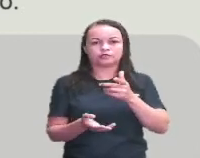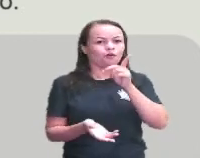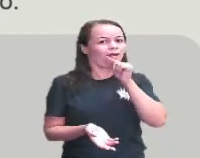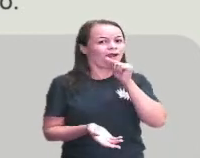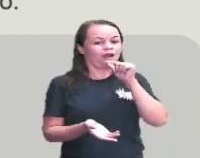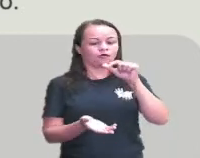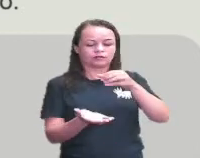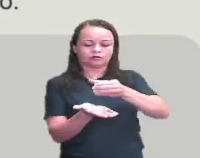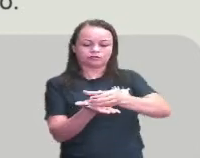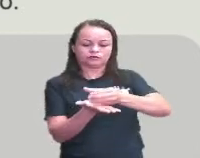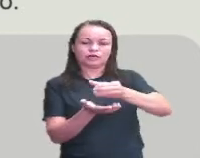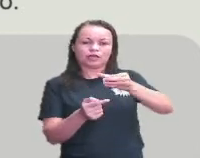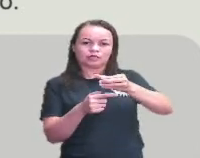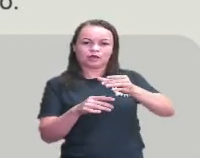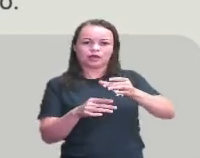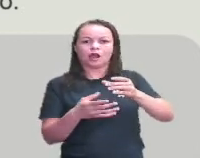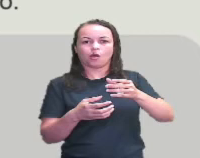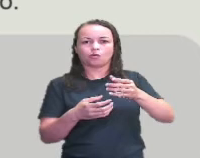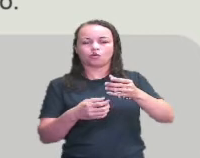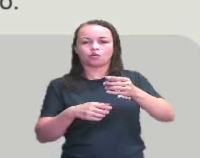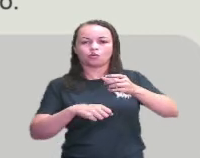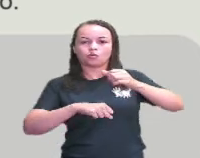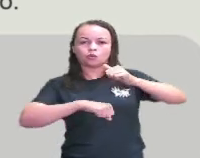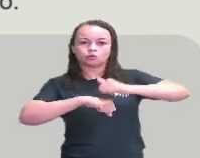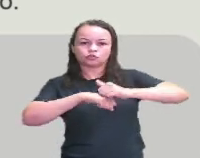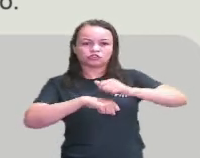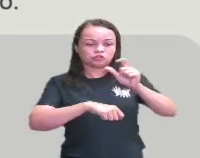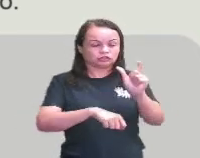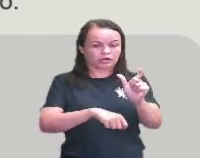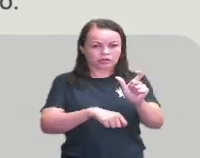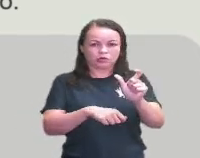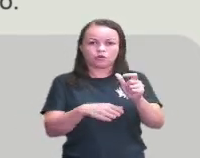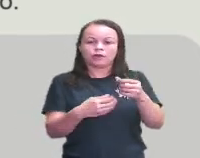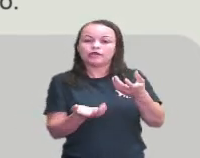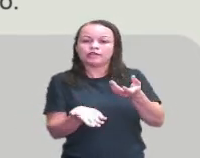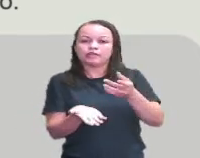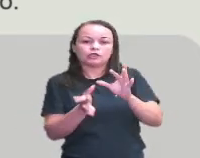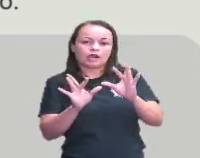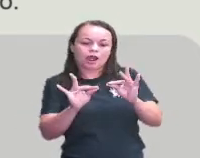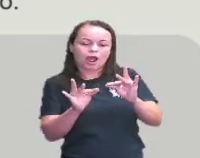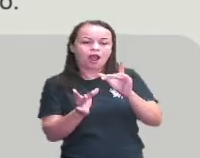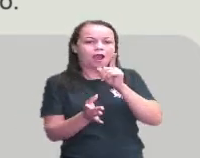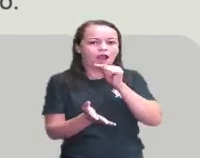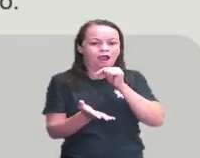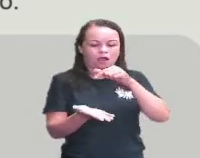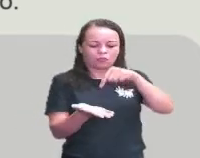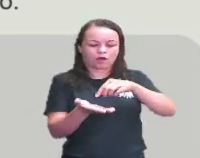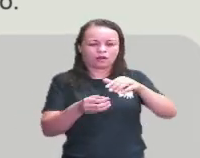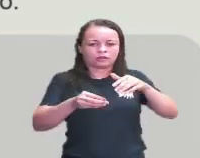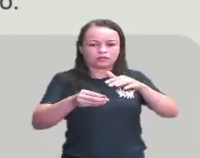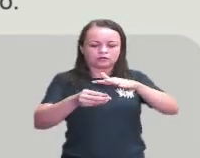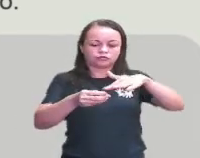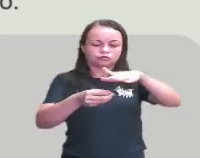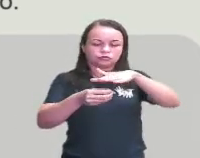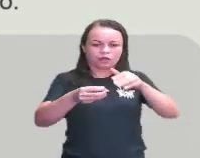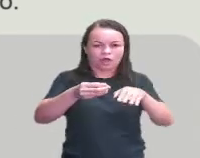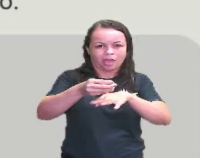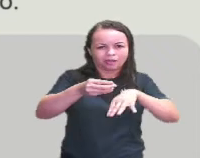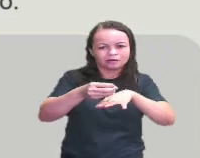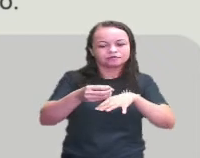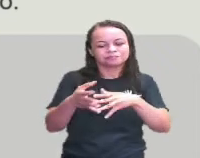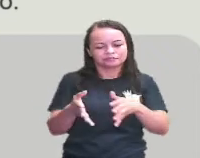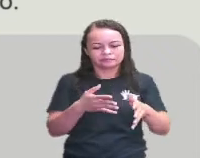está no estado sólido, que é o gelo, e é menos densa que a água no estado líquido. A outra imagem que vocês estão vendo,